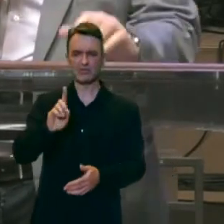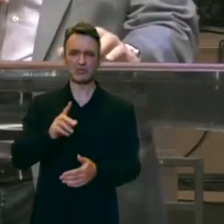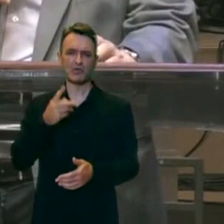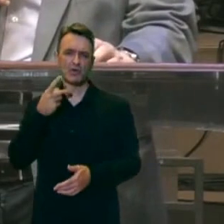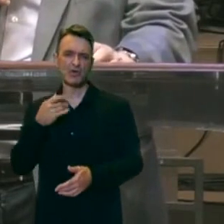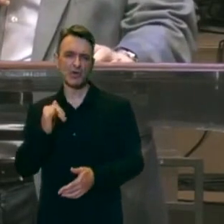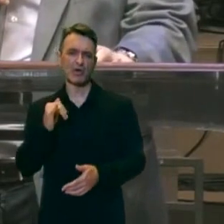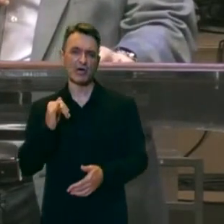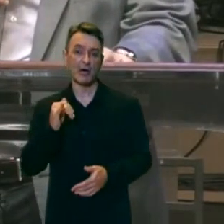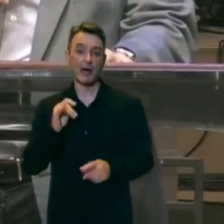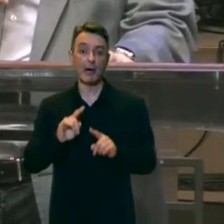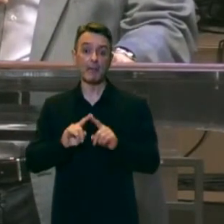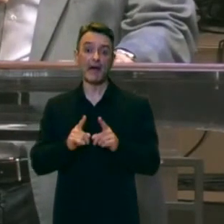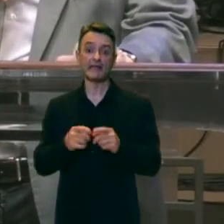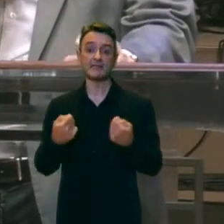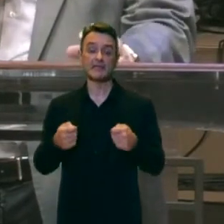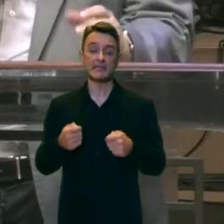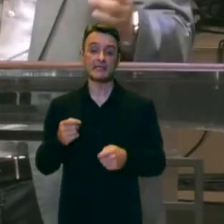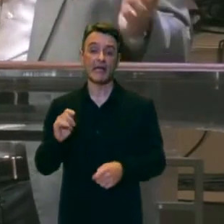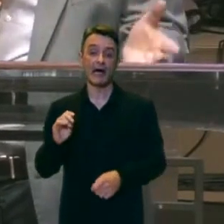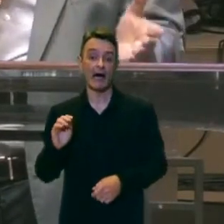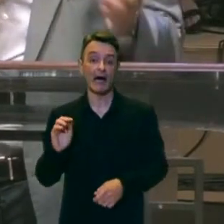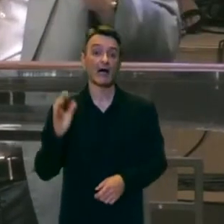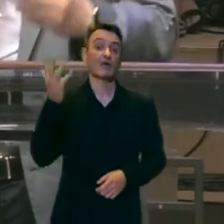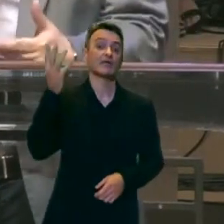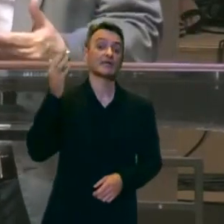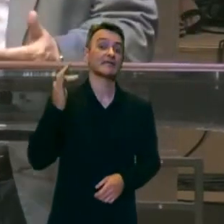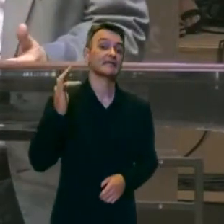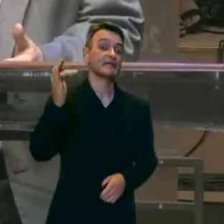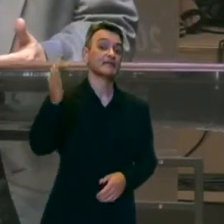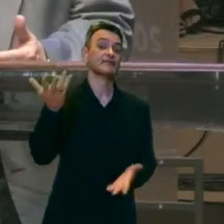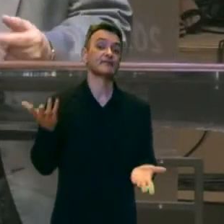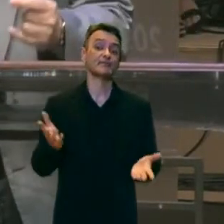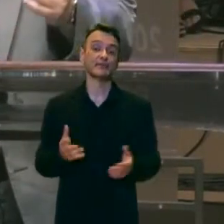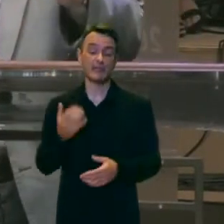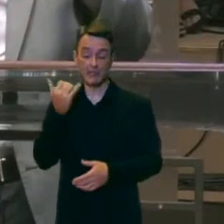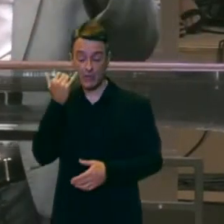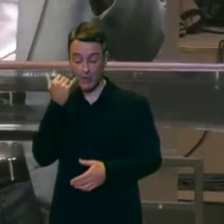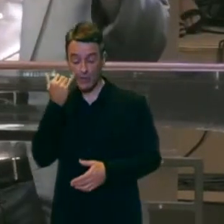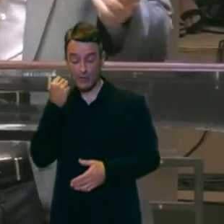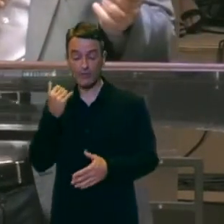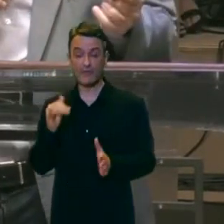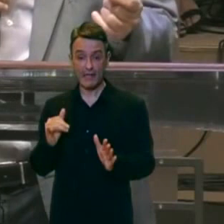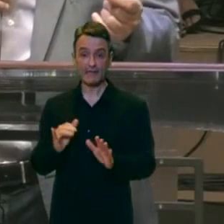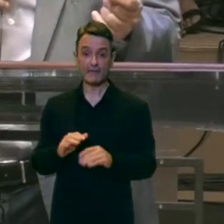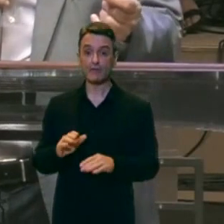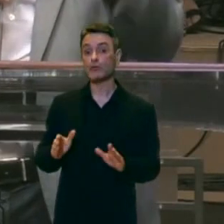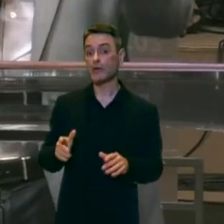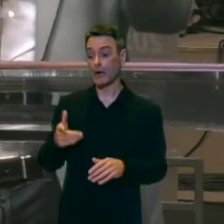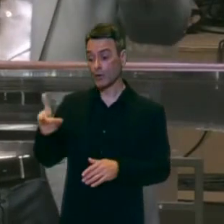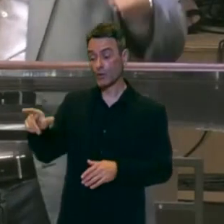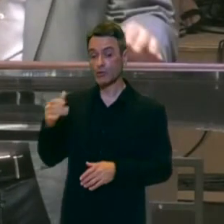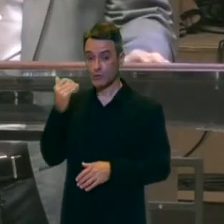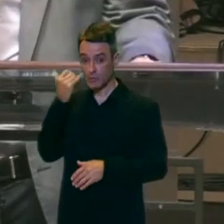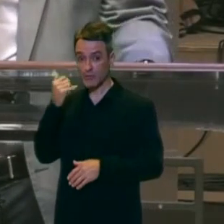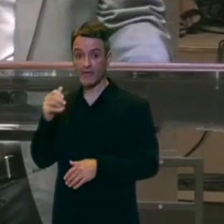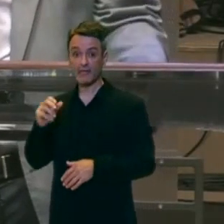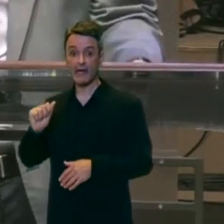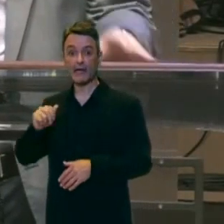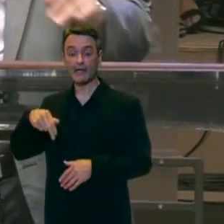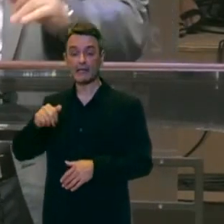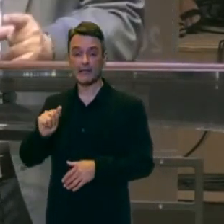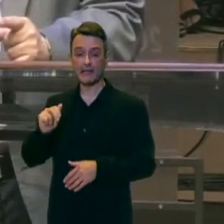se realizar. E disse, pois, o profeta Jeremias ao profeta Ananias: escute,